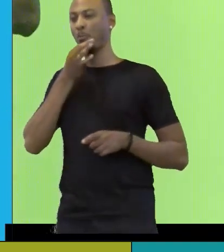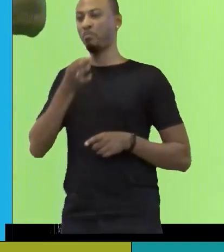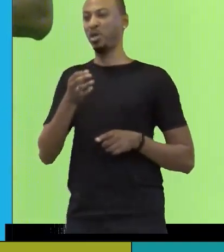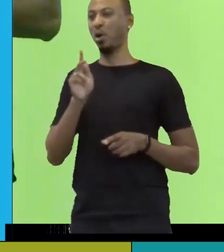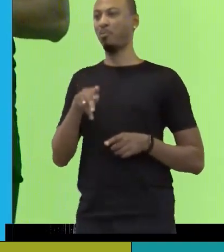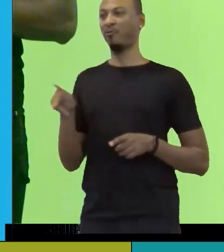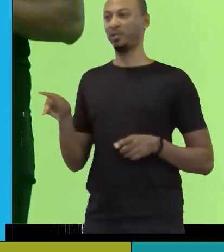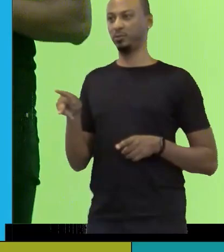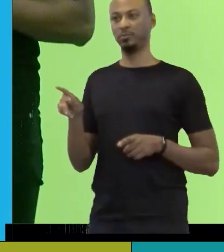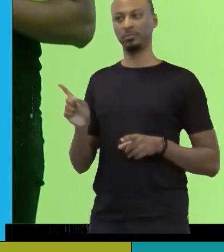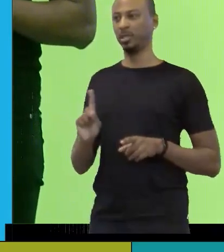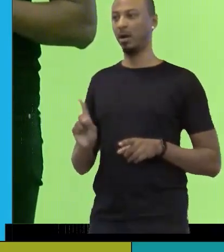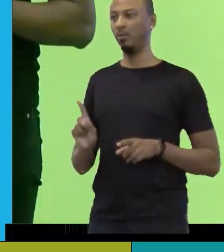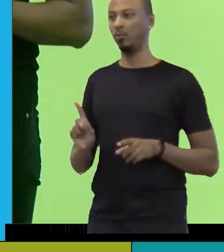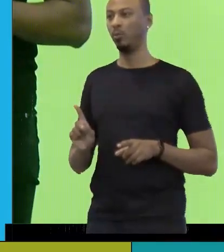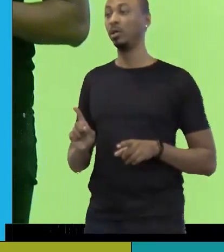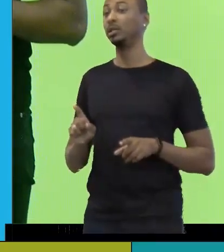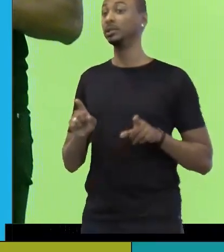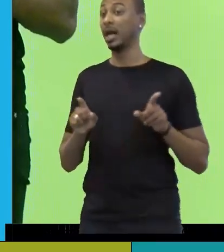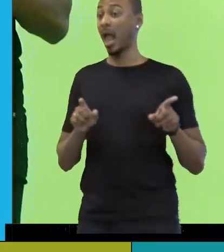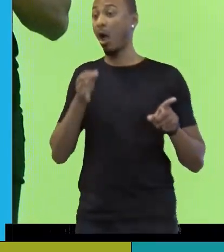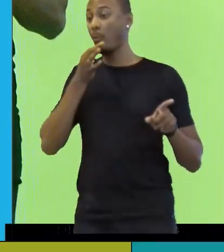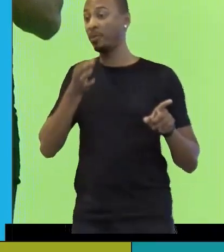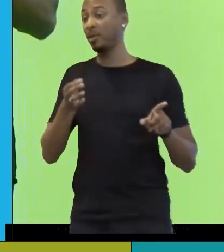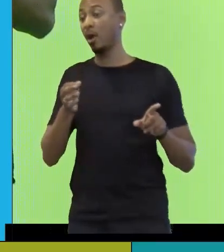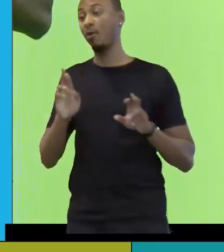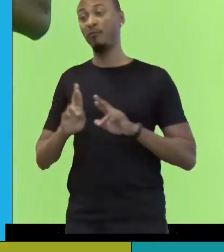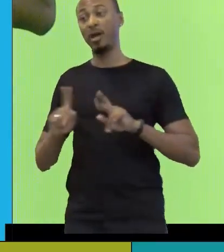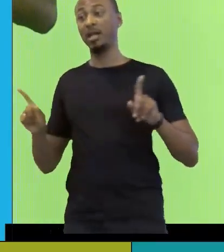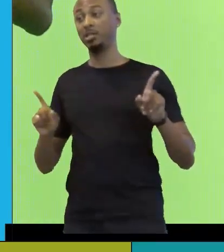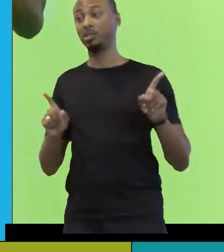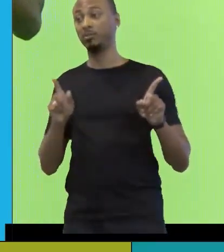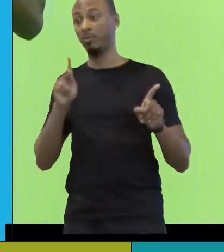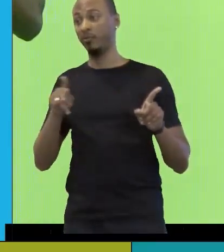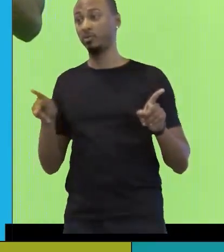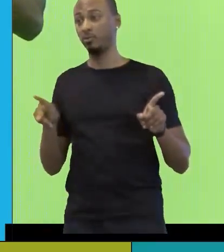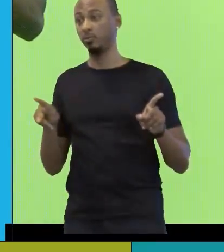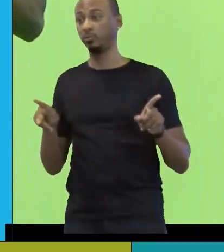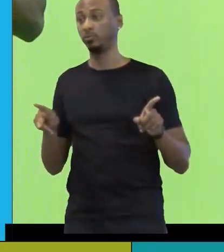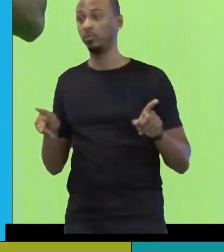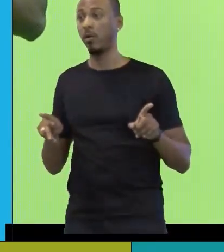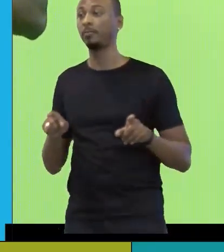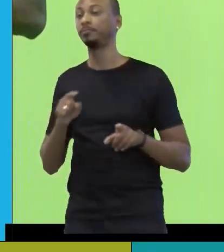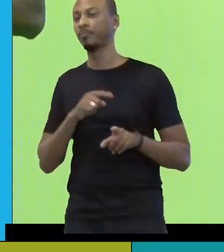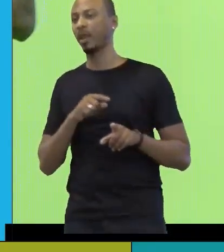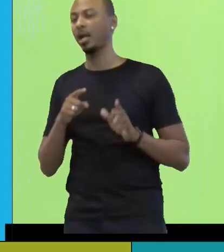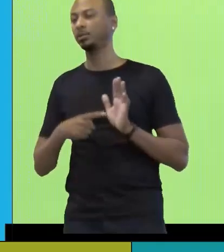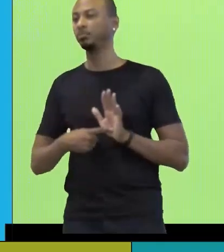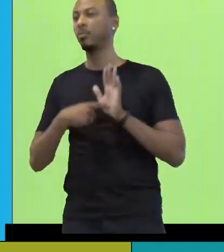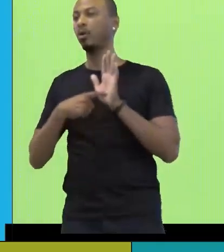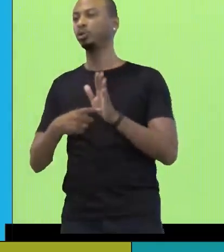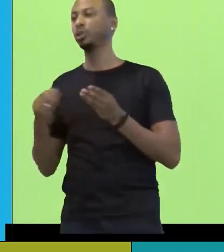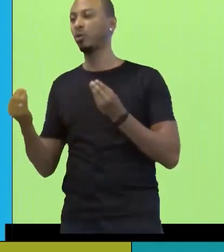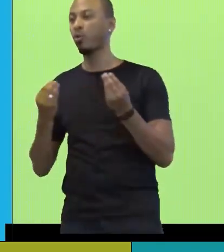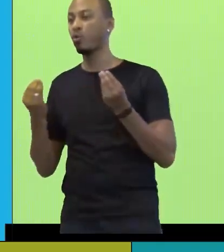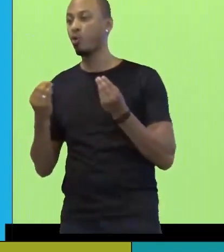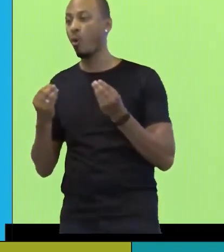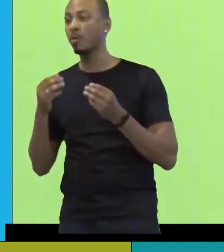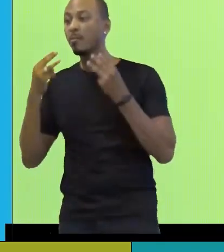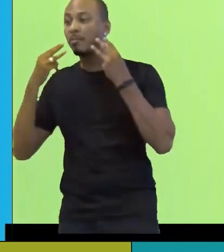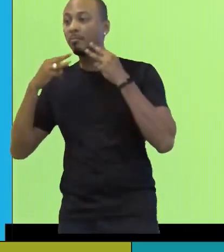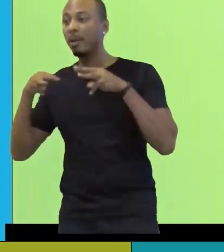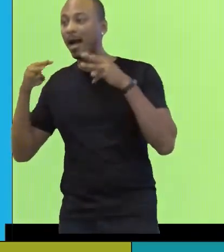Que tolice achar que o ser humano ele é naturalmente sociável. Que história! O homem não é